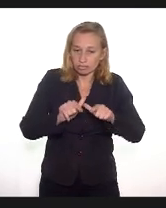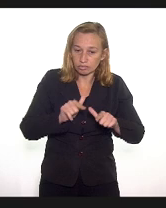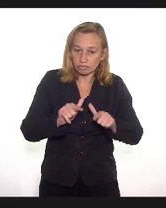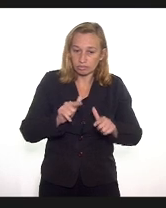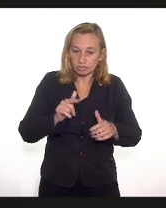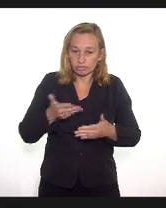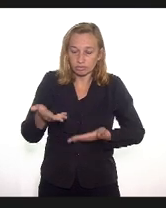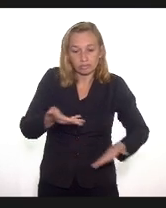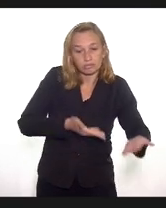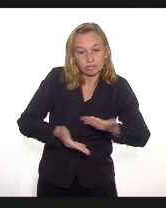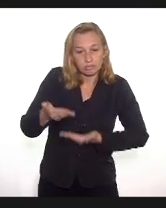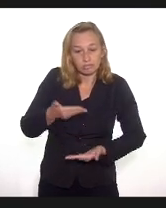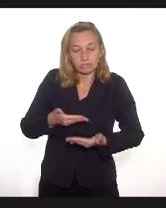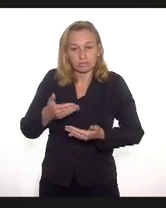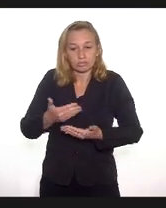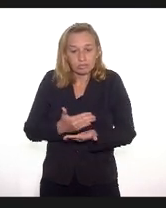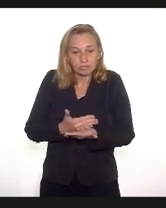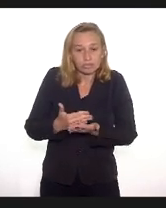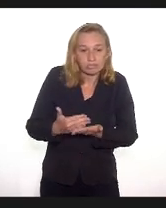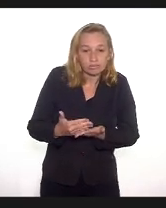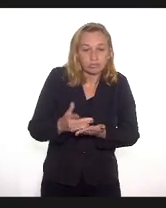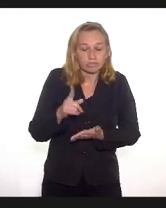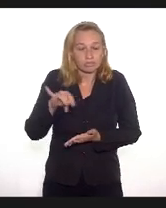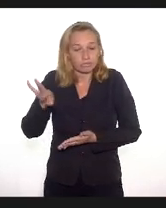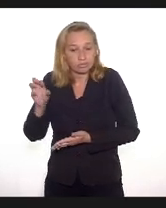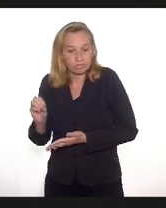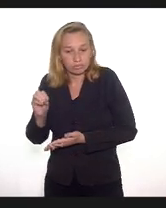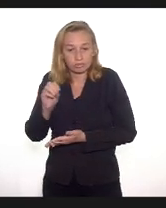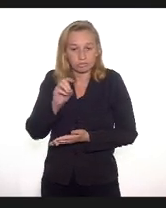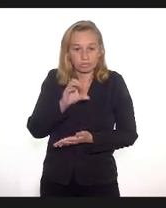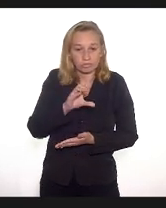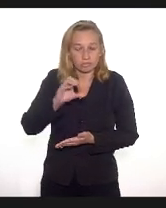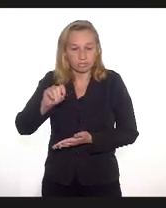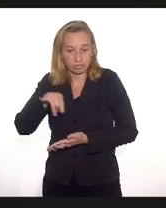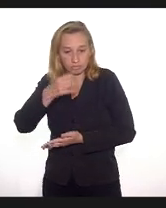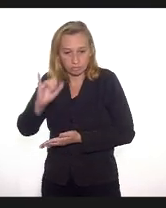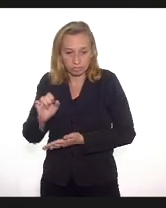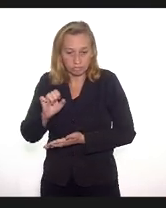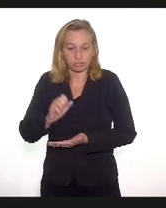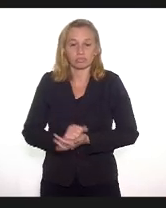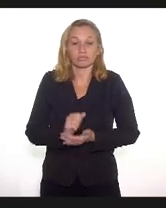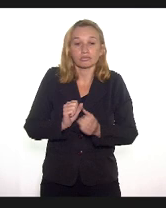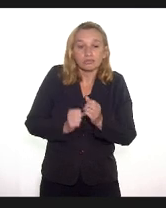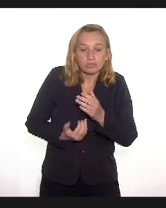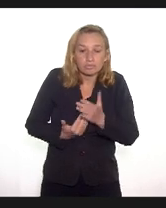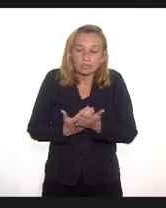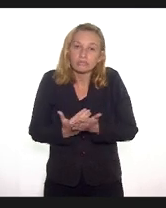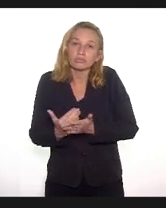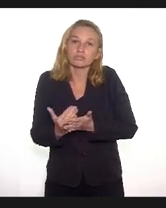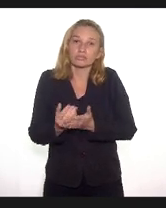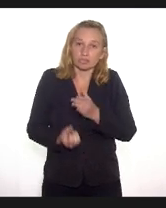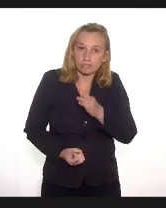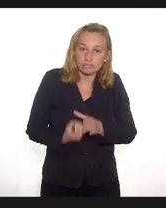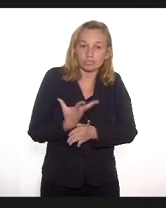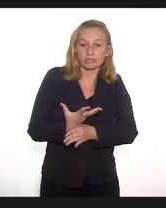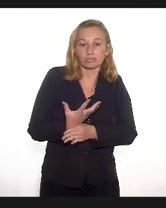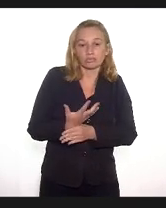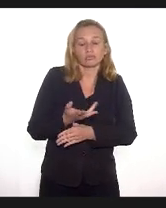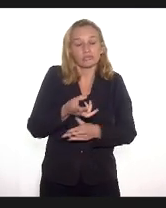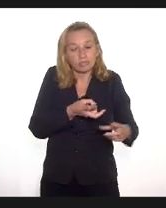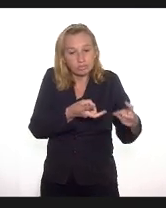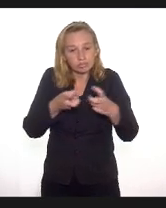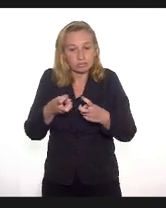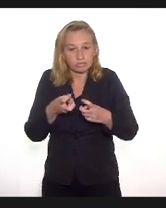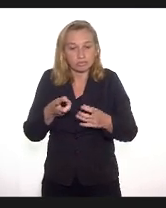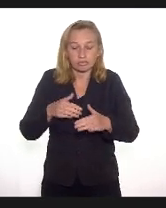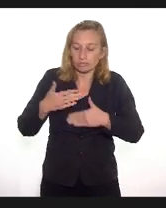sólidas desde a criação do consórcio CEDERJ. Estamos lá desde as origens dessa criação. E percebemos